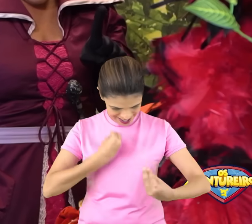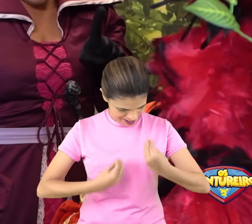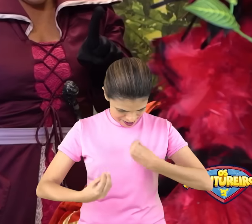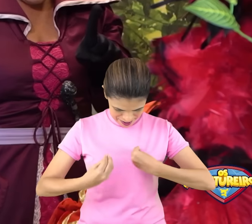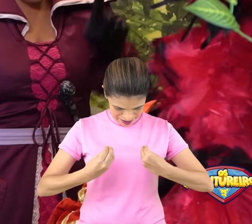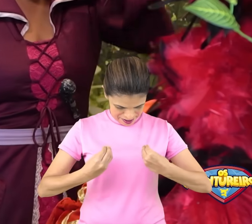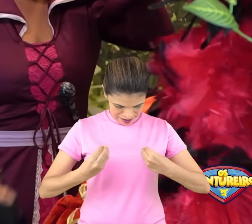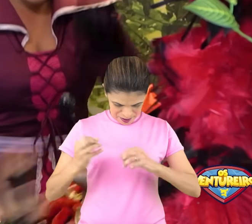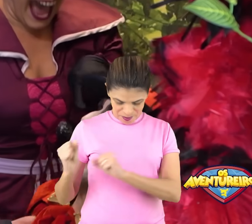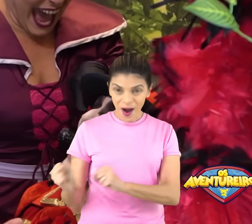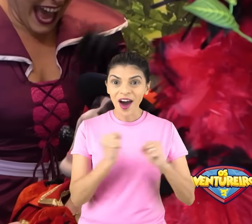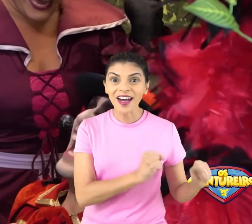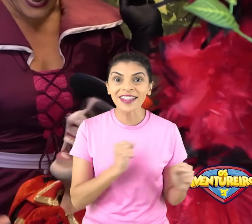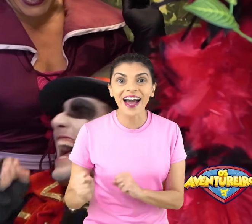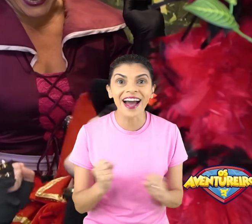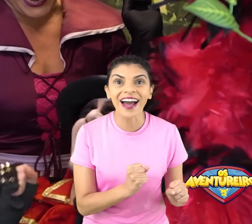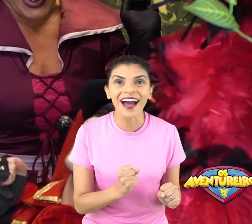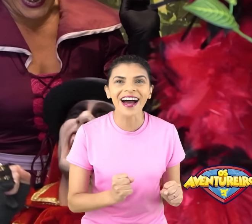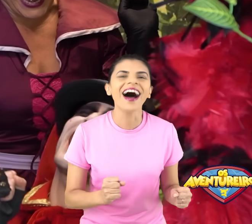aventureiros.